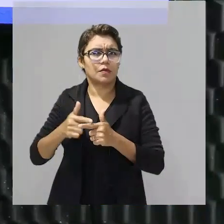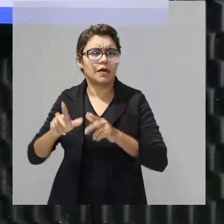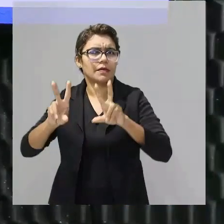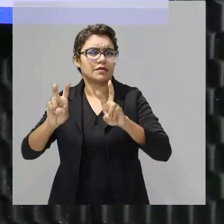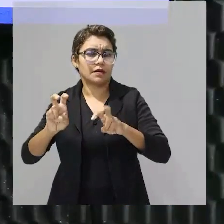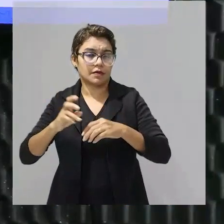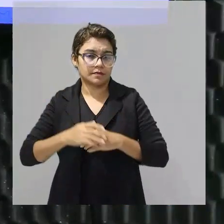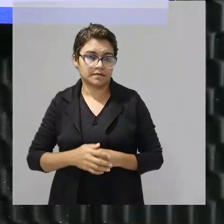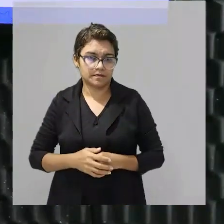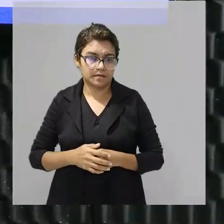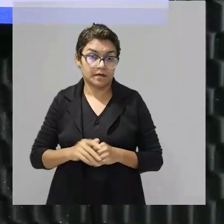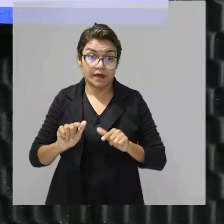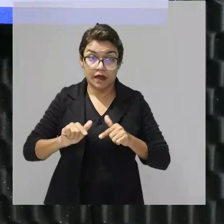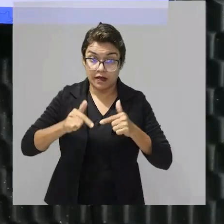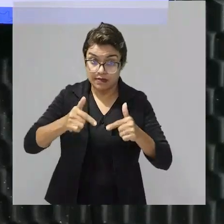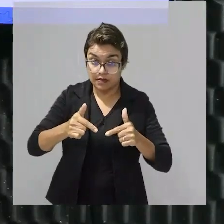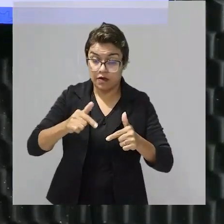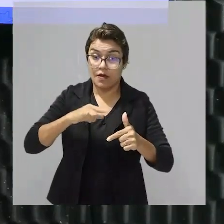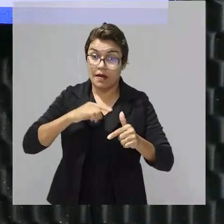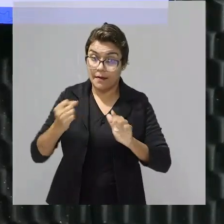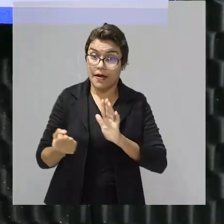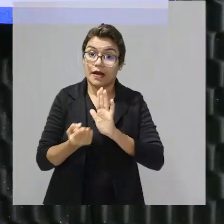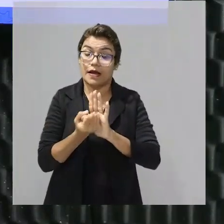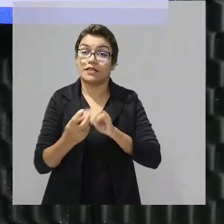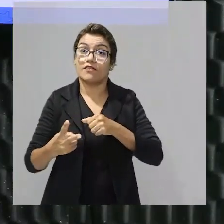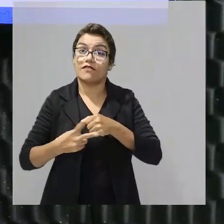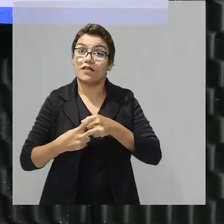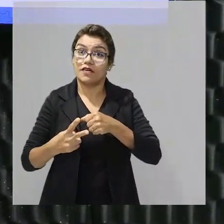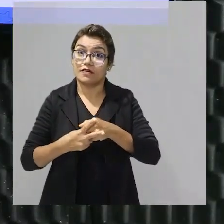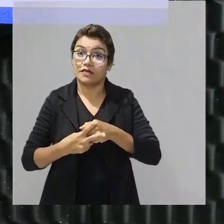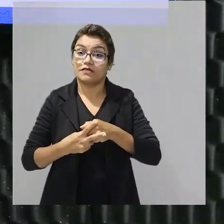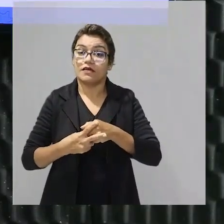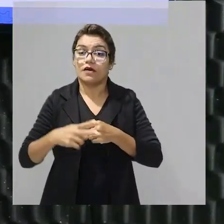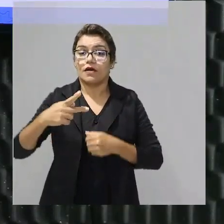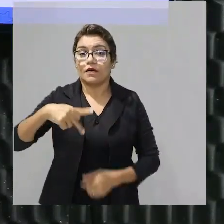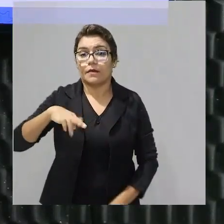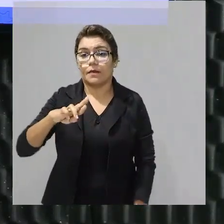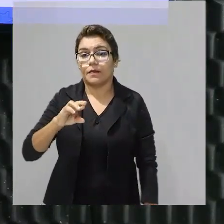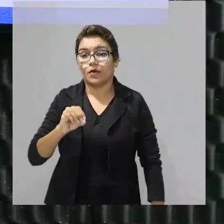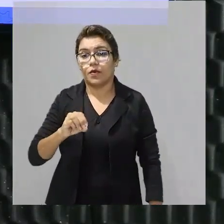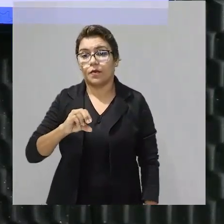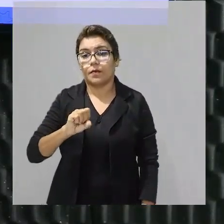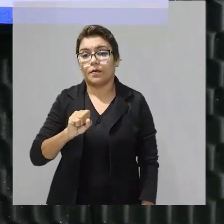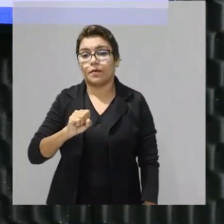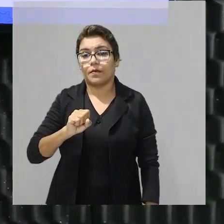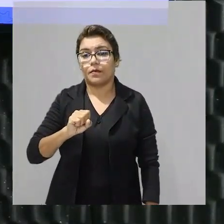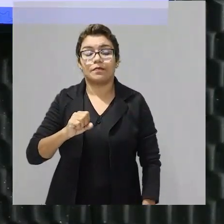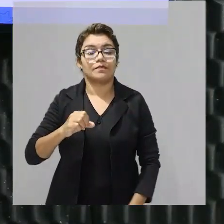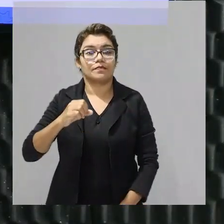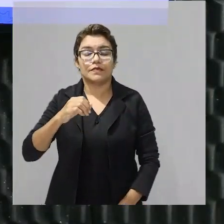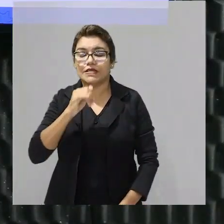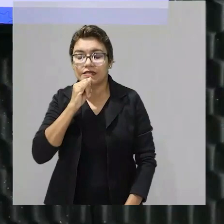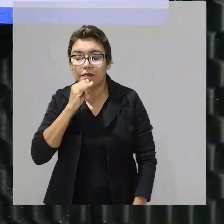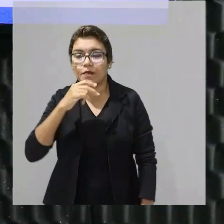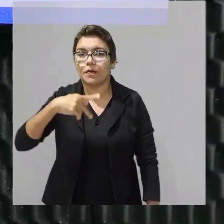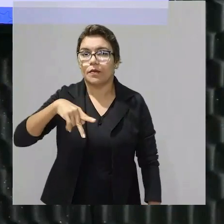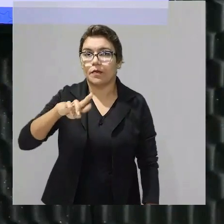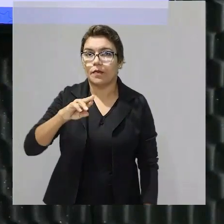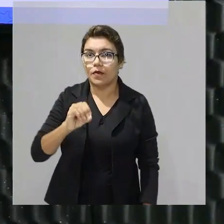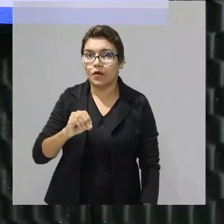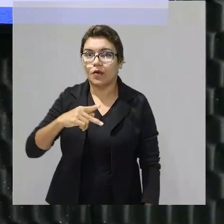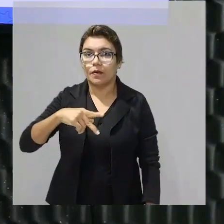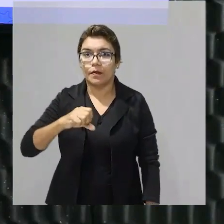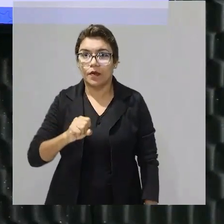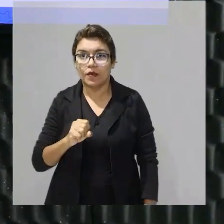sobre essa proposta de intervenção. Vamos ver cada um deles para ficar mais claro? A ação. A sua